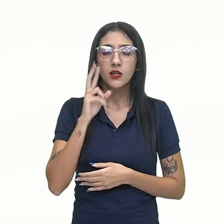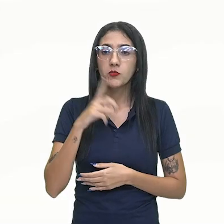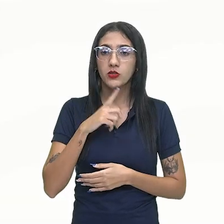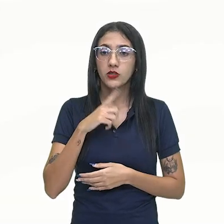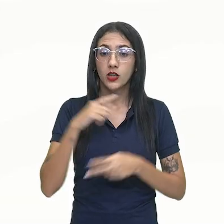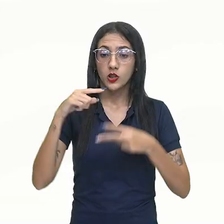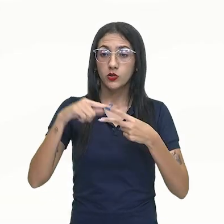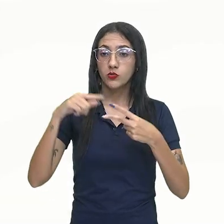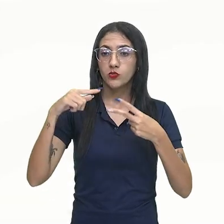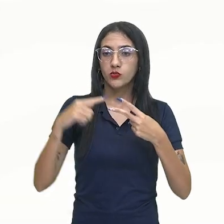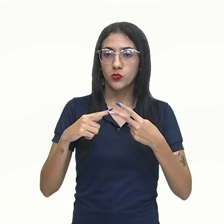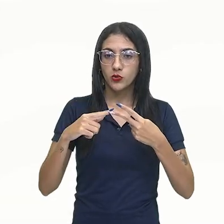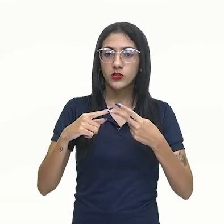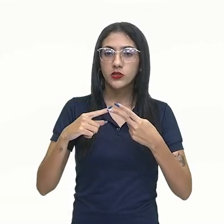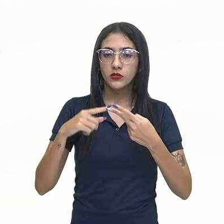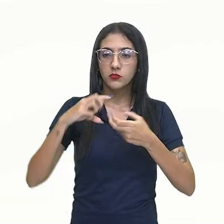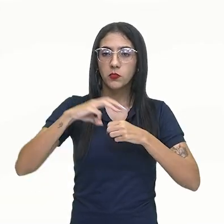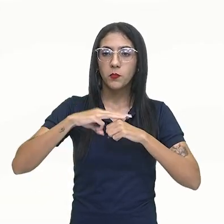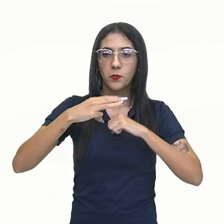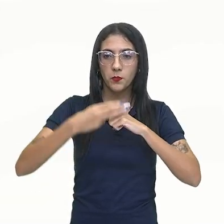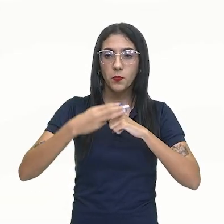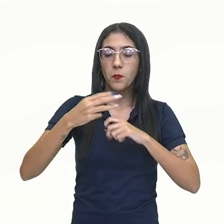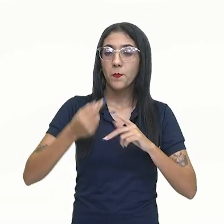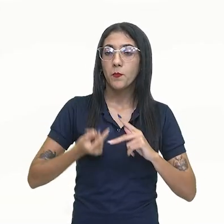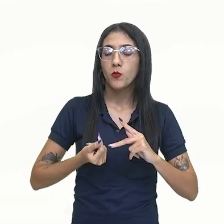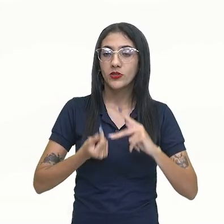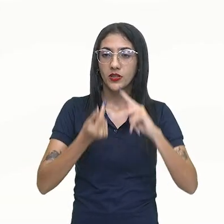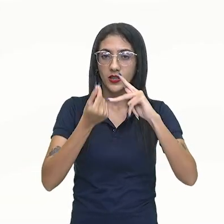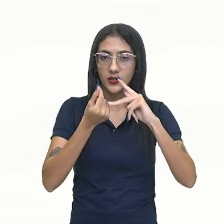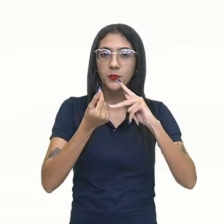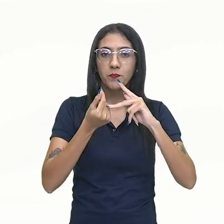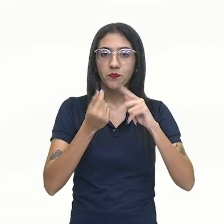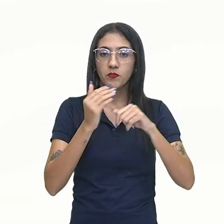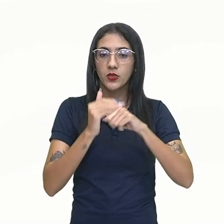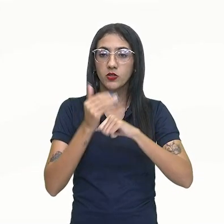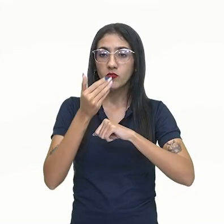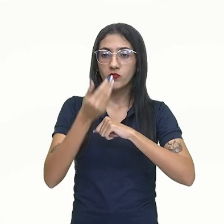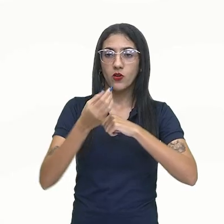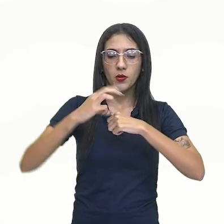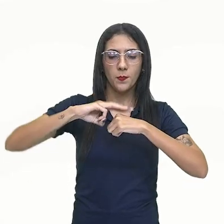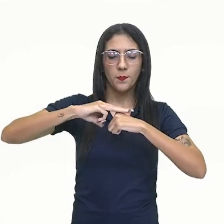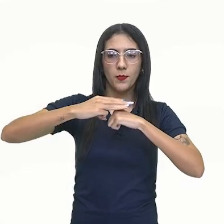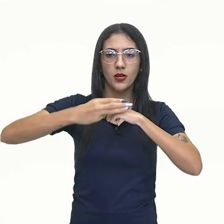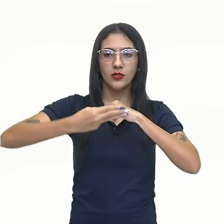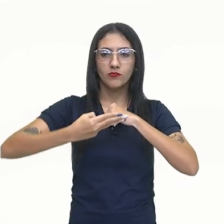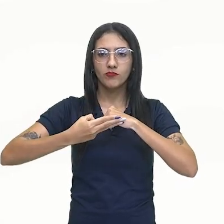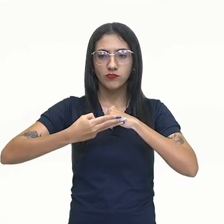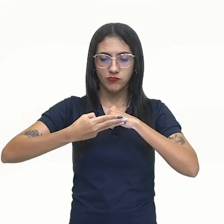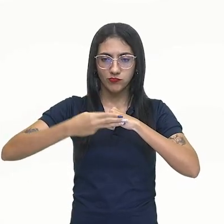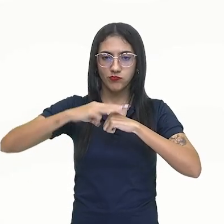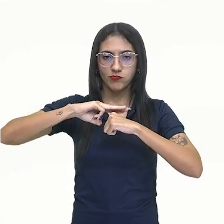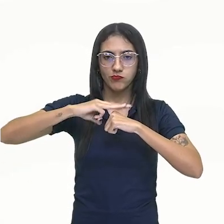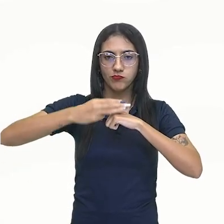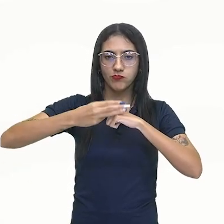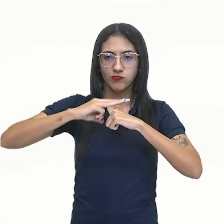de proteína, né? A proteína periférica, ela justamente vai estar aí na parte mais